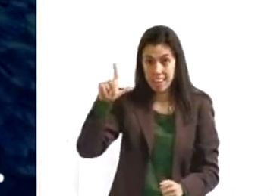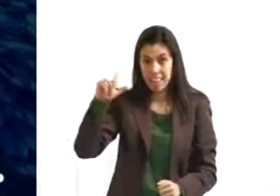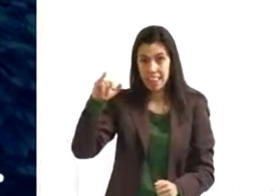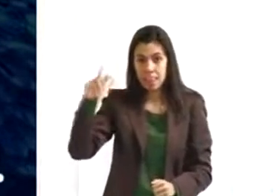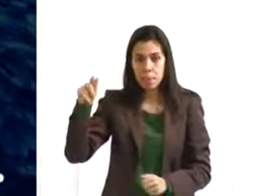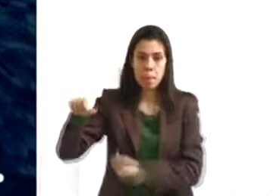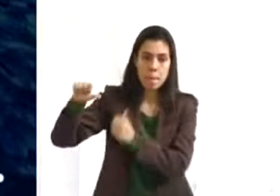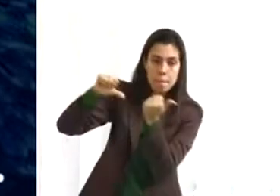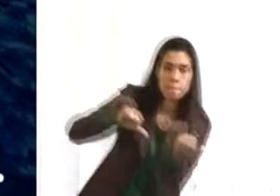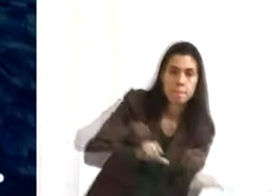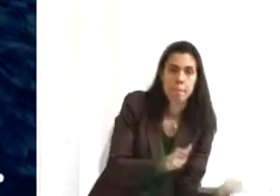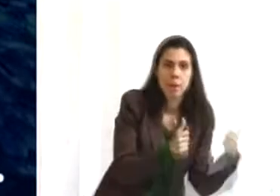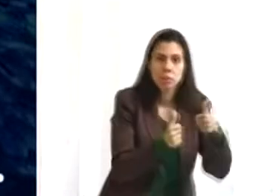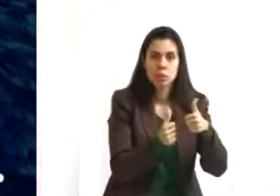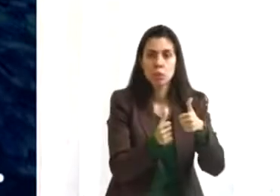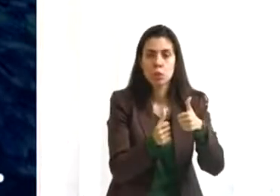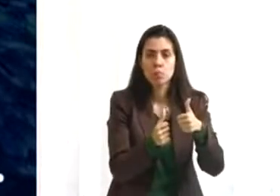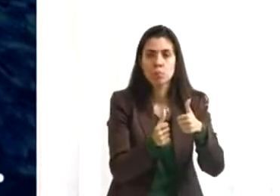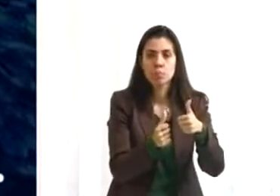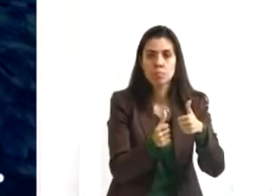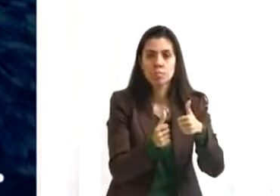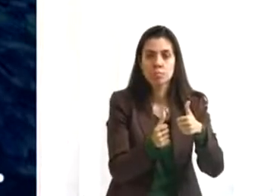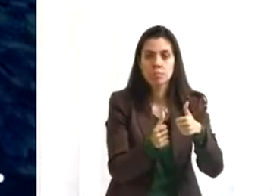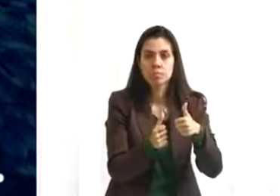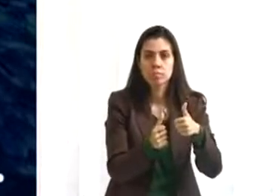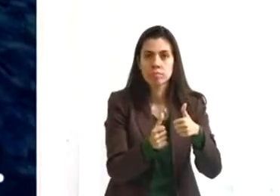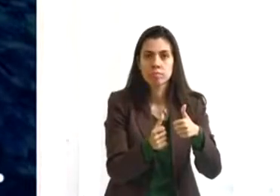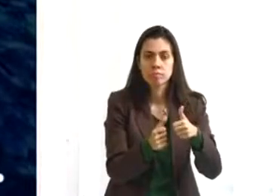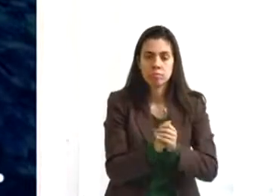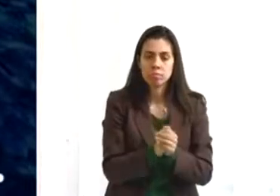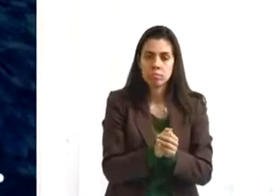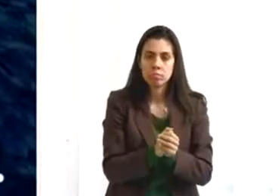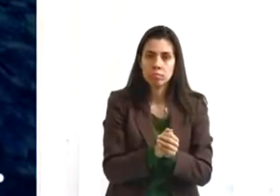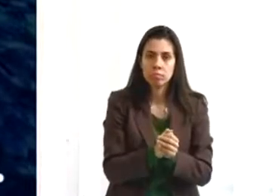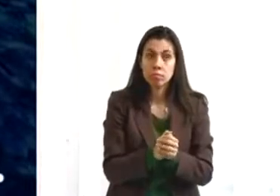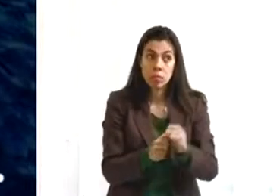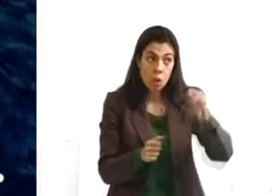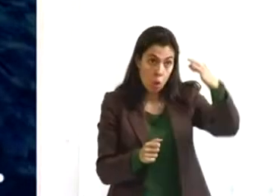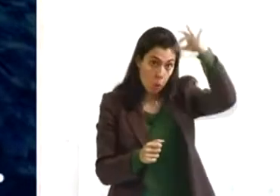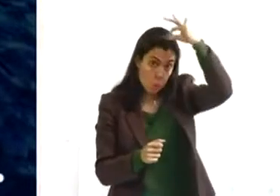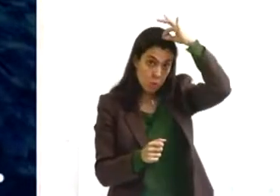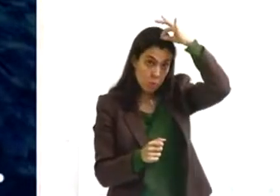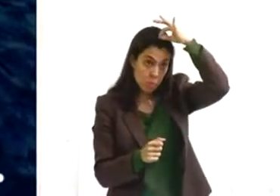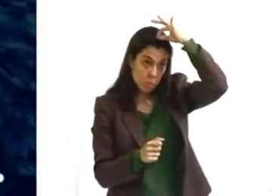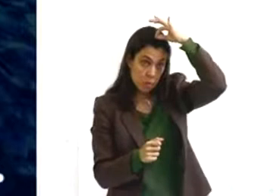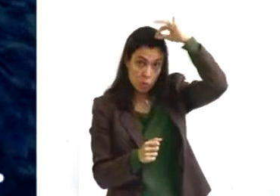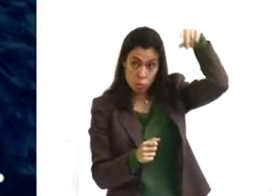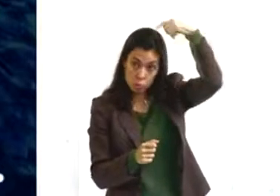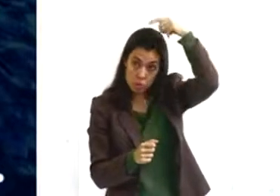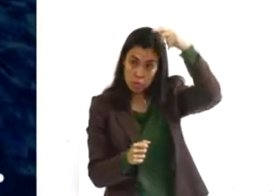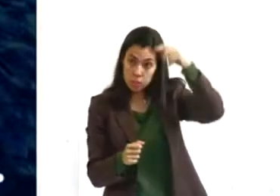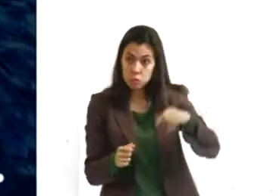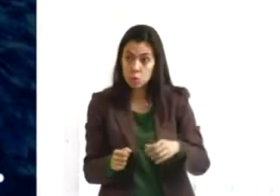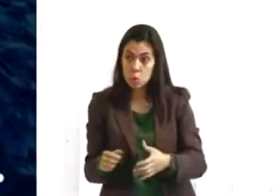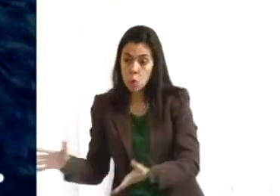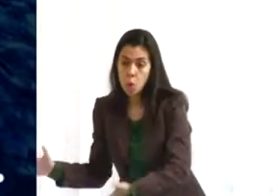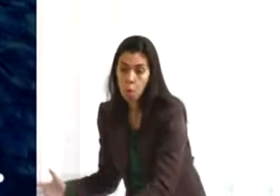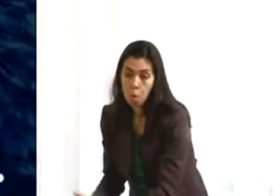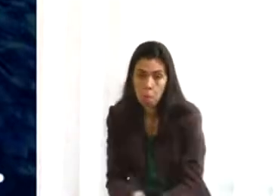Senhor arrebatou a Filipe, não o vendo mais o eunuco, e este foi seguindo o seu